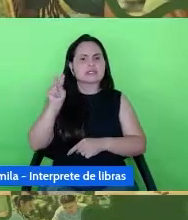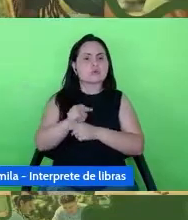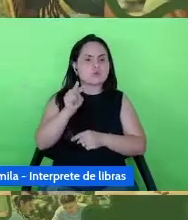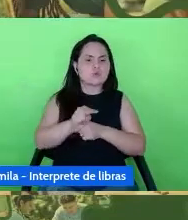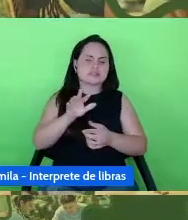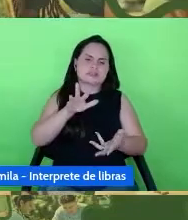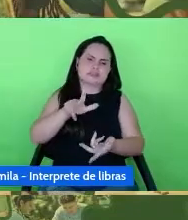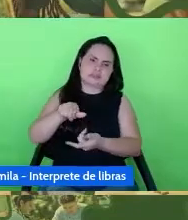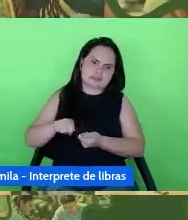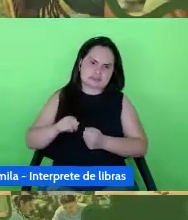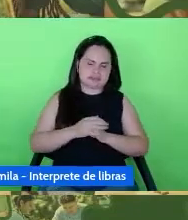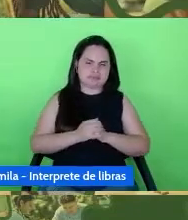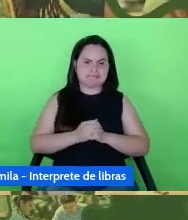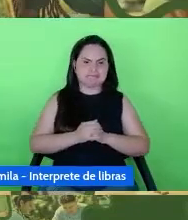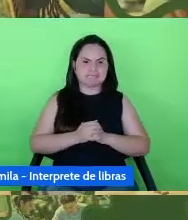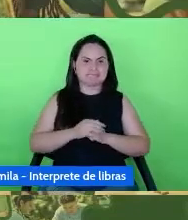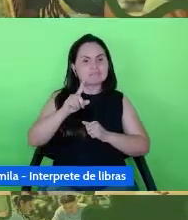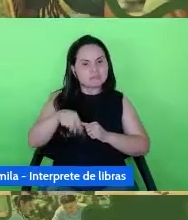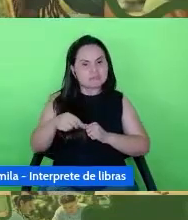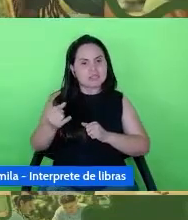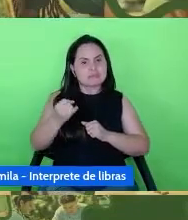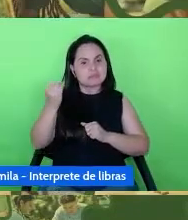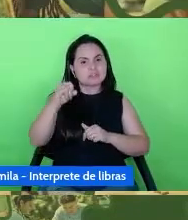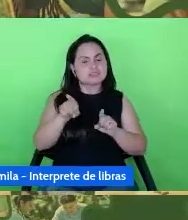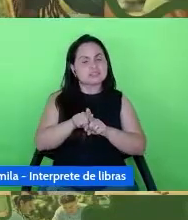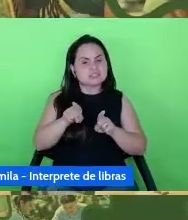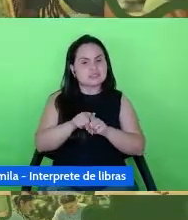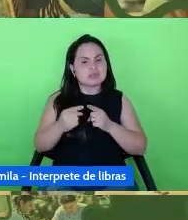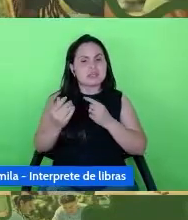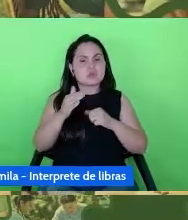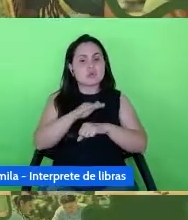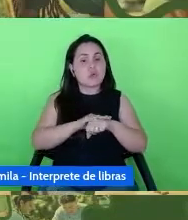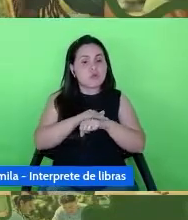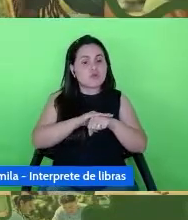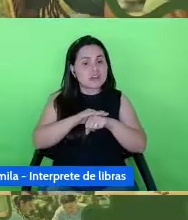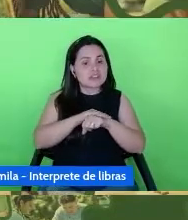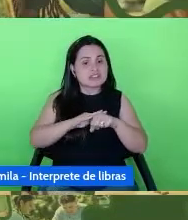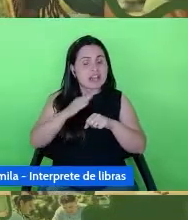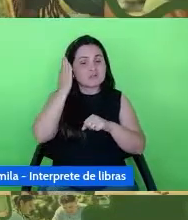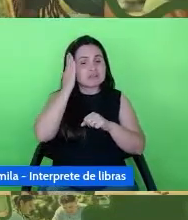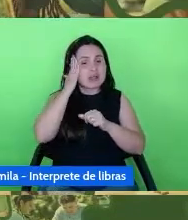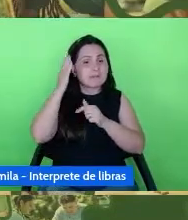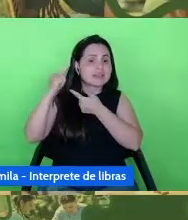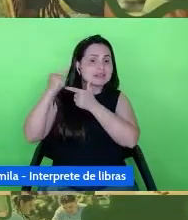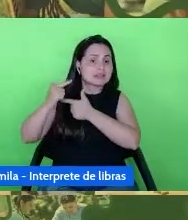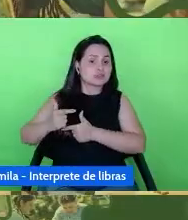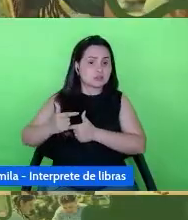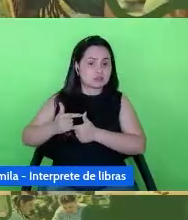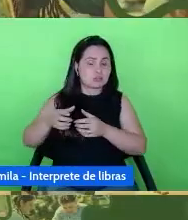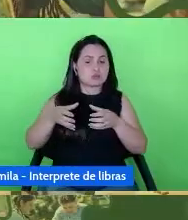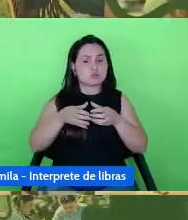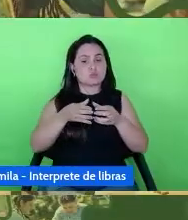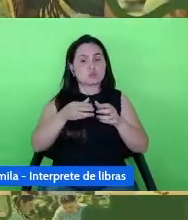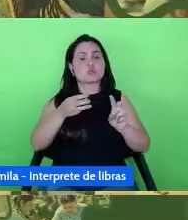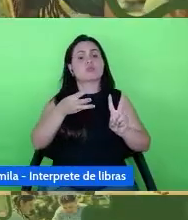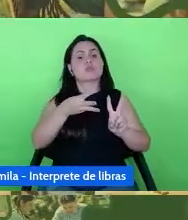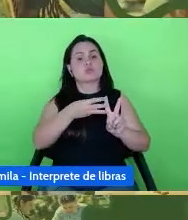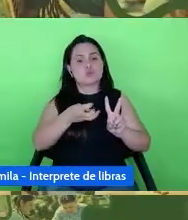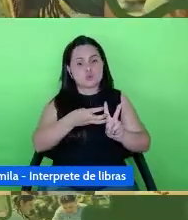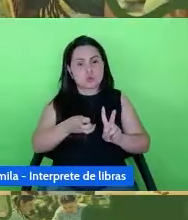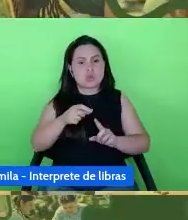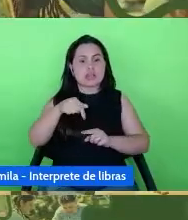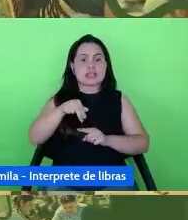Terra. Então, é muito importante também a gente dialogar com saberes tradicionais, tá, pessoal? Dos povos indígenas, dos